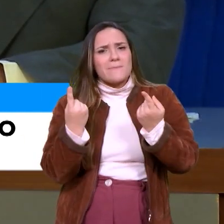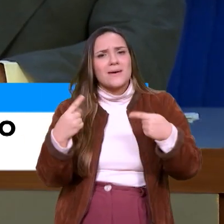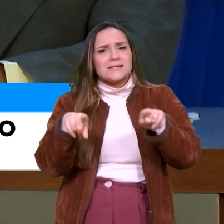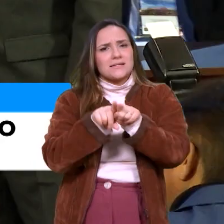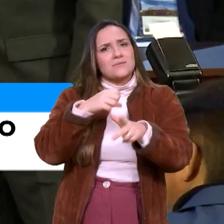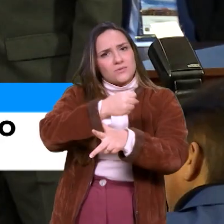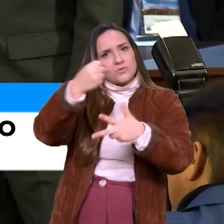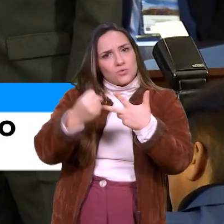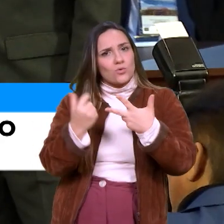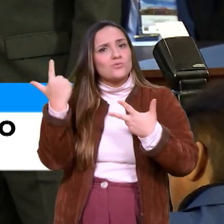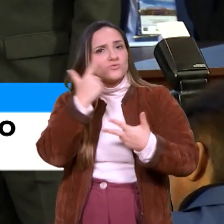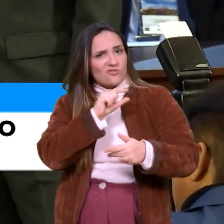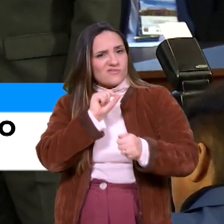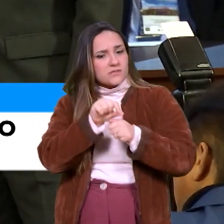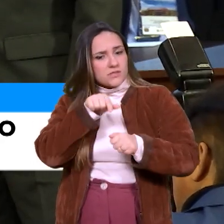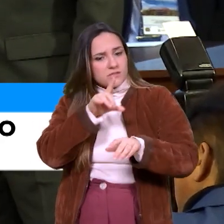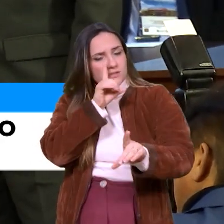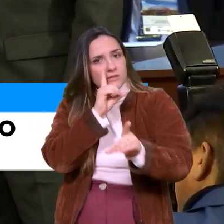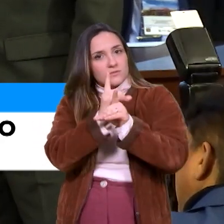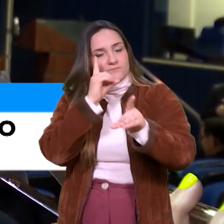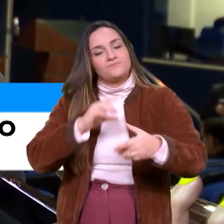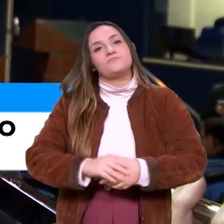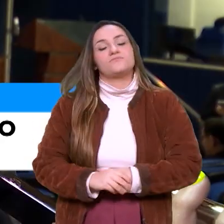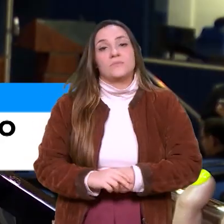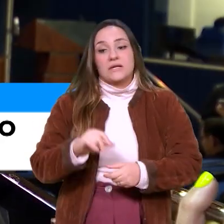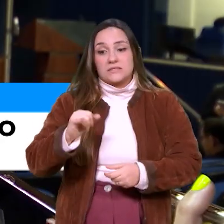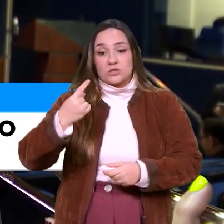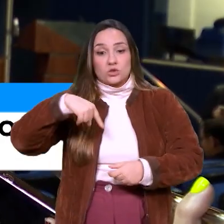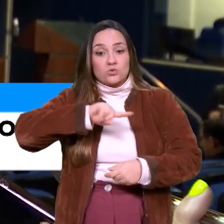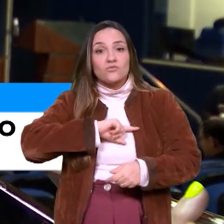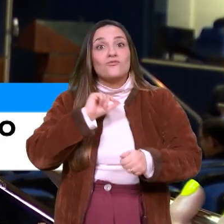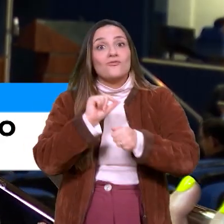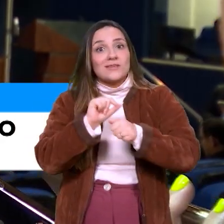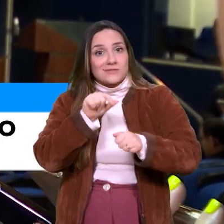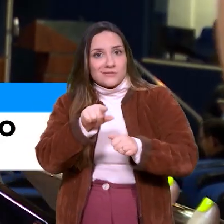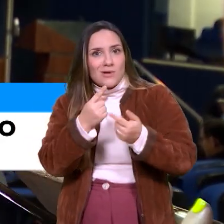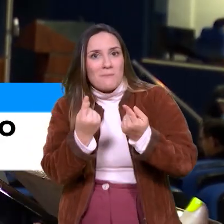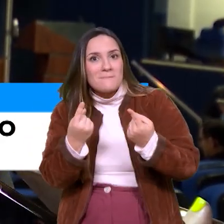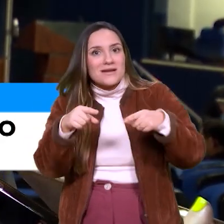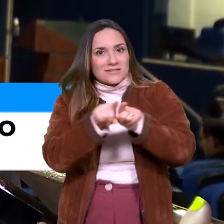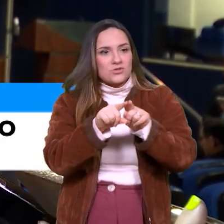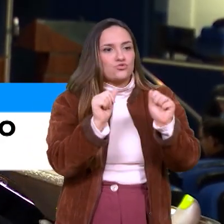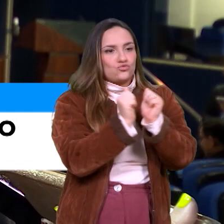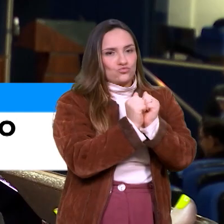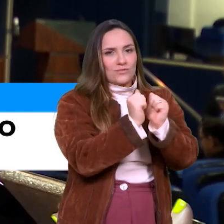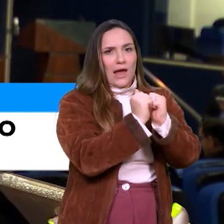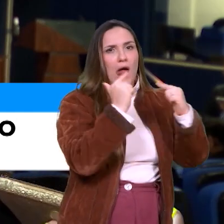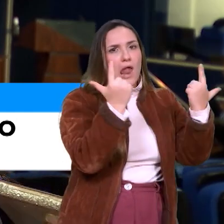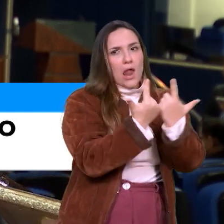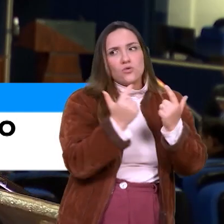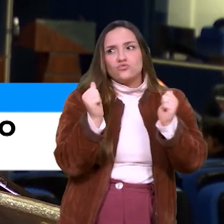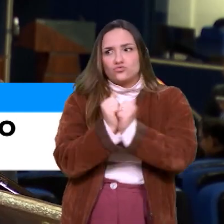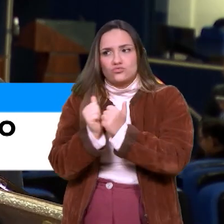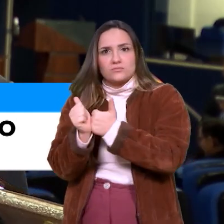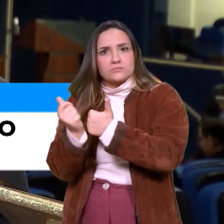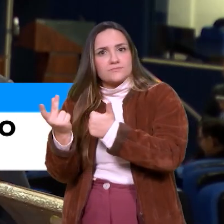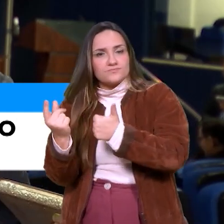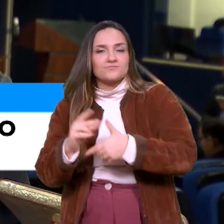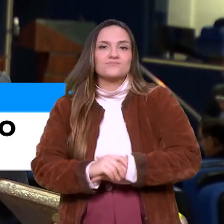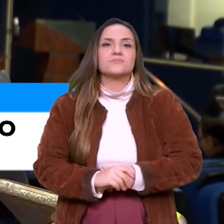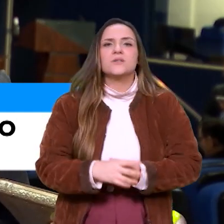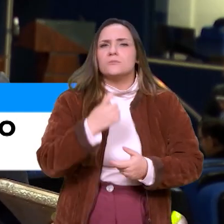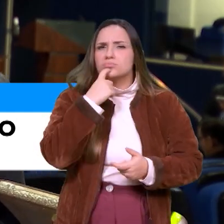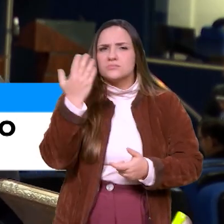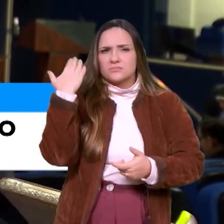dos poderes para a realização do encontro. Quando nós fazemos esta parceria com a Assembleia Legislativa, agora há pouco tempo fizemos